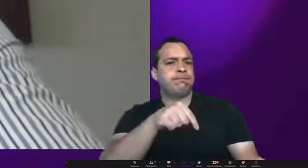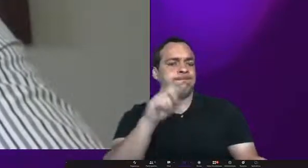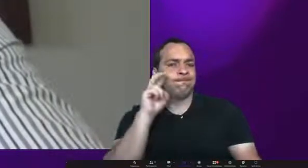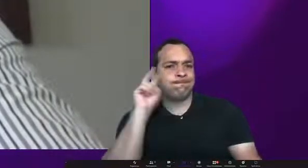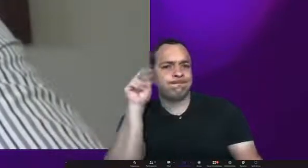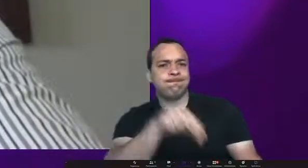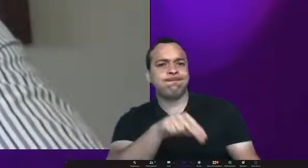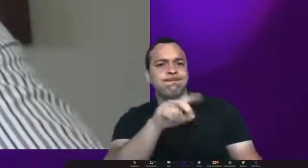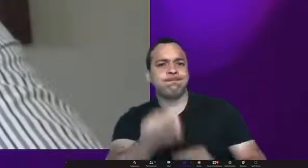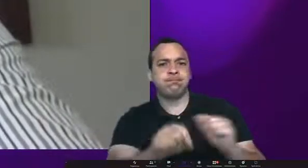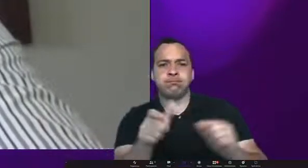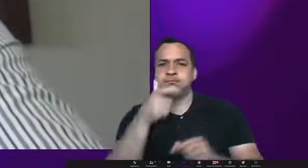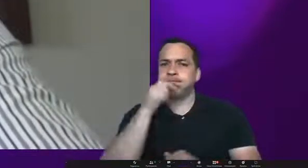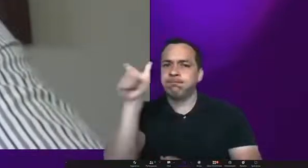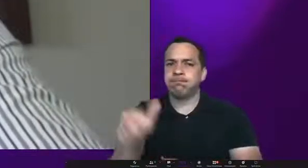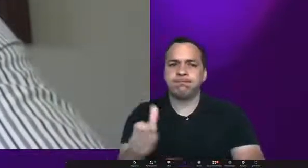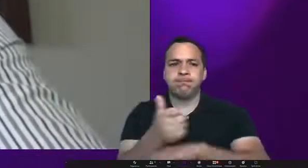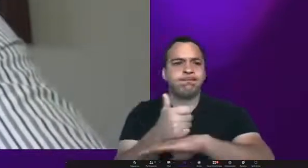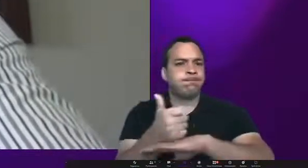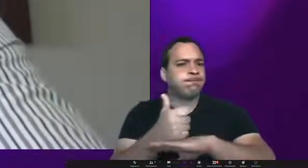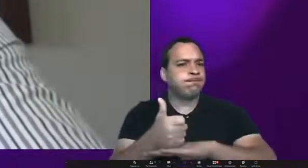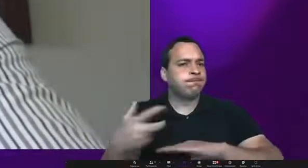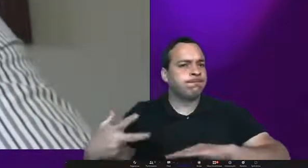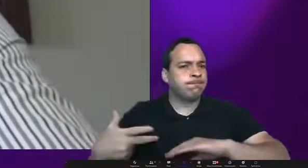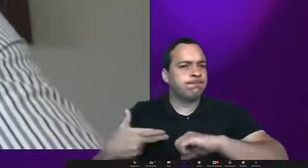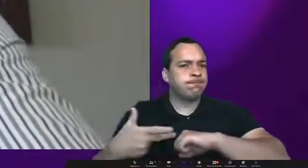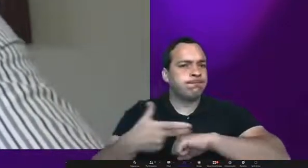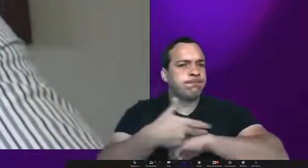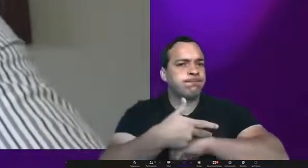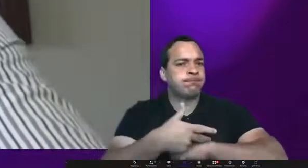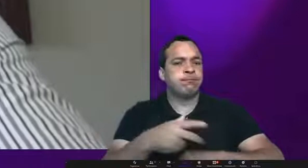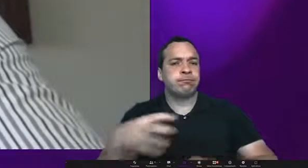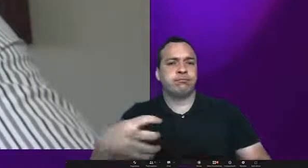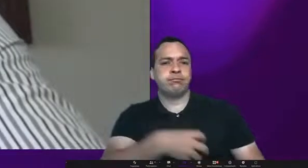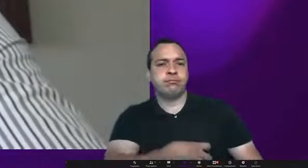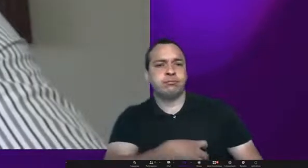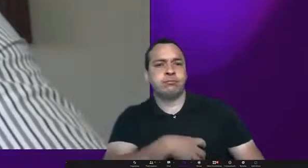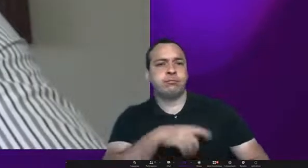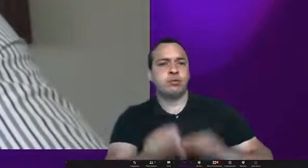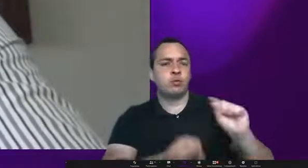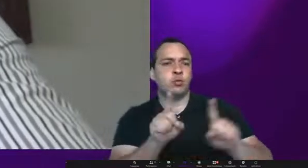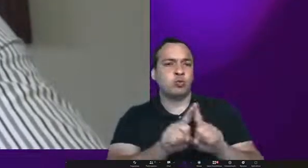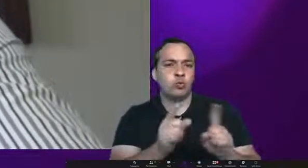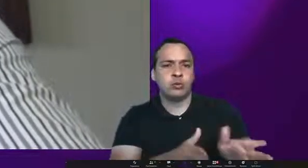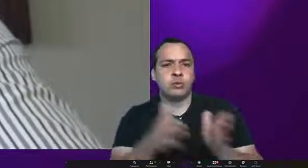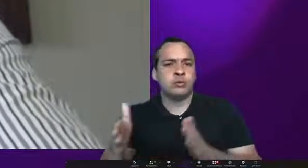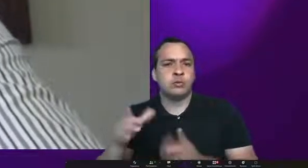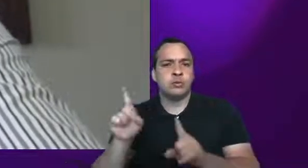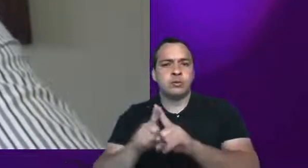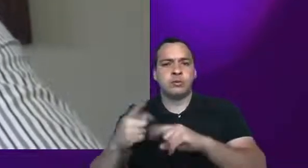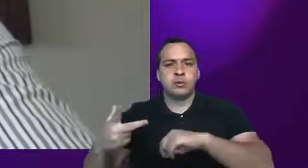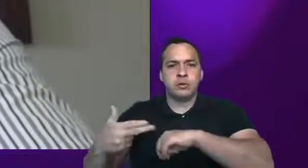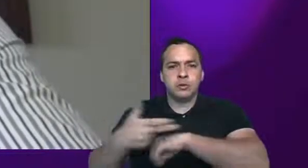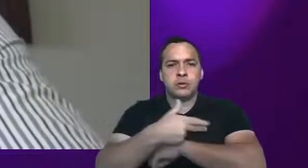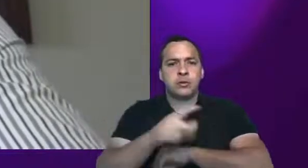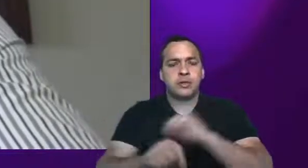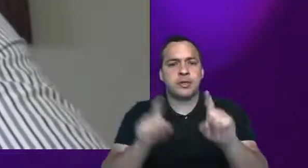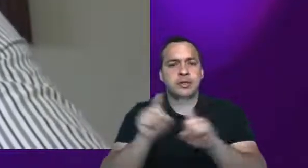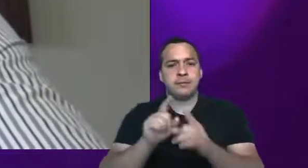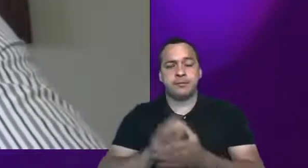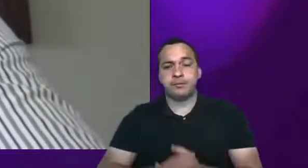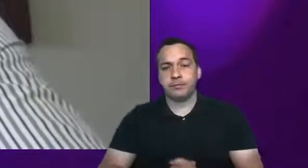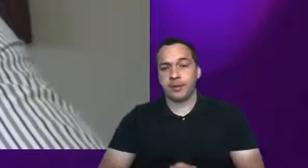com muita experiência, não só na parte de transplante, mas também na cirurgia hepatobilio-pancreática. É